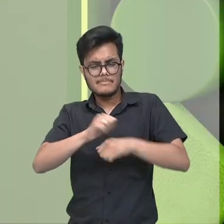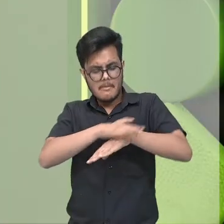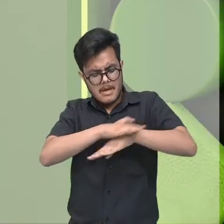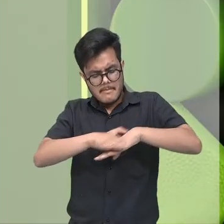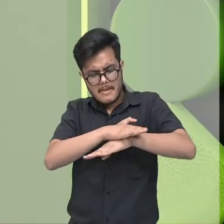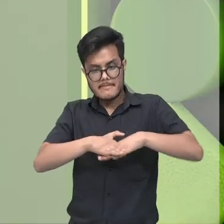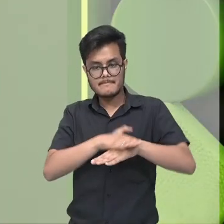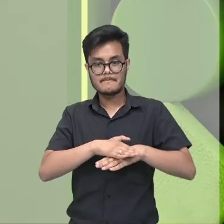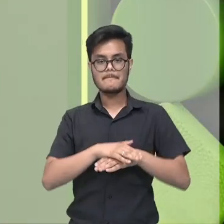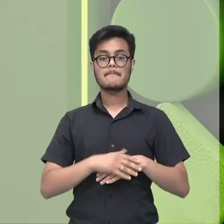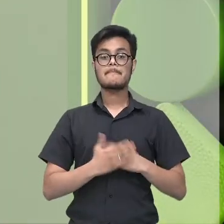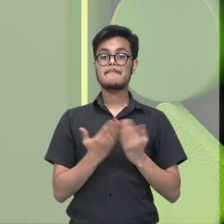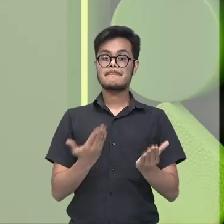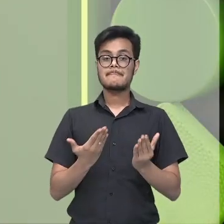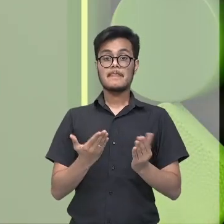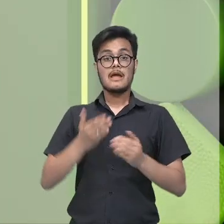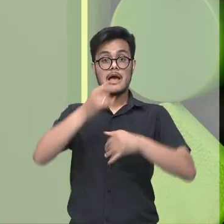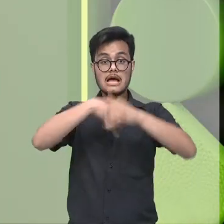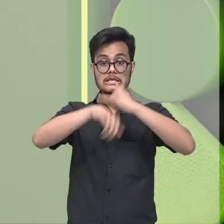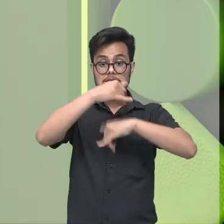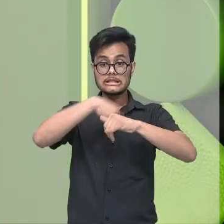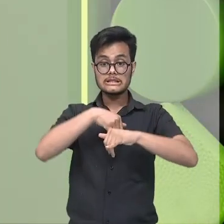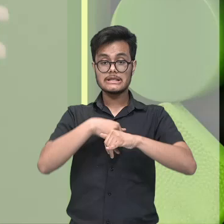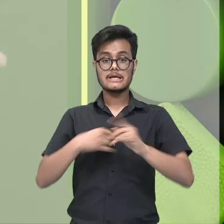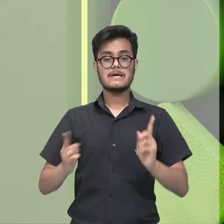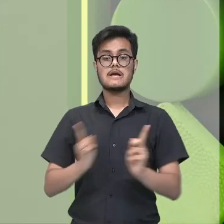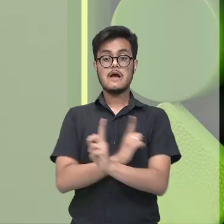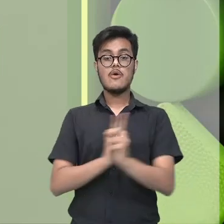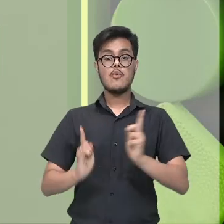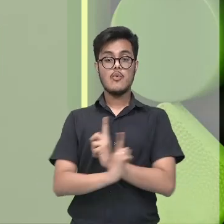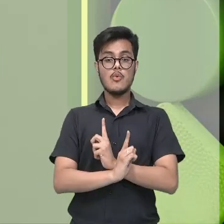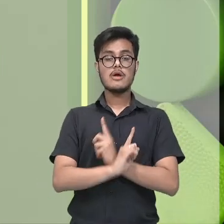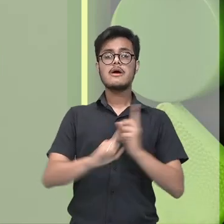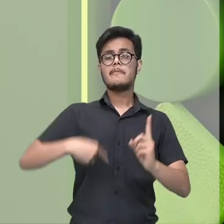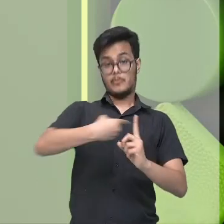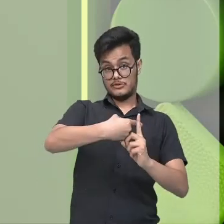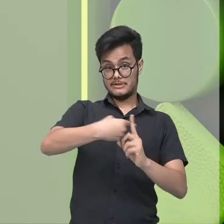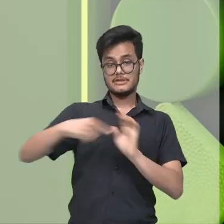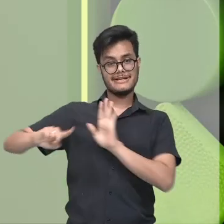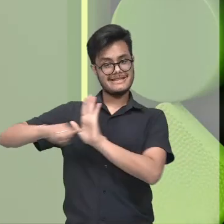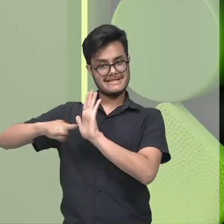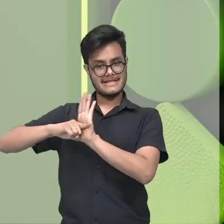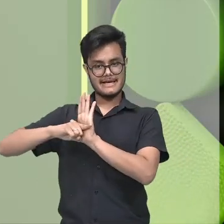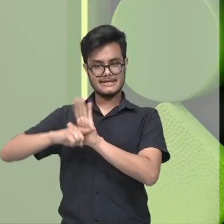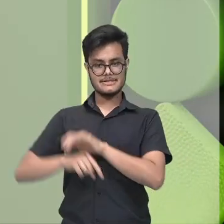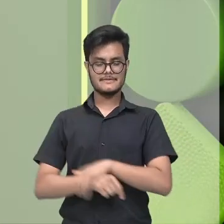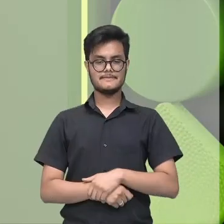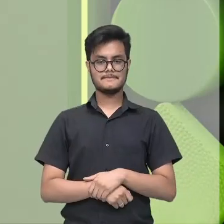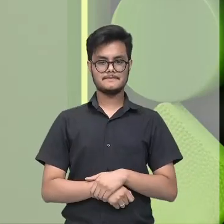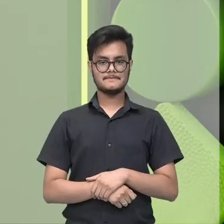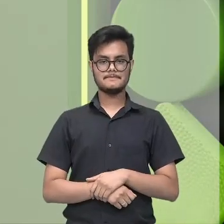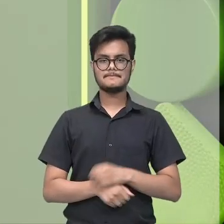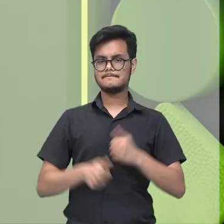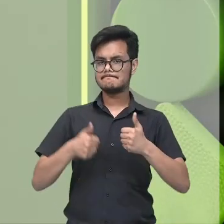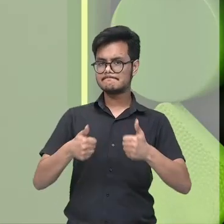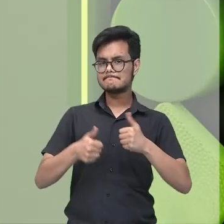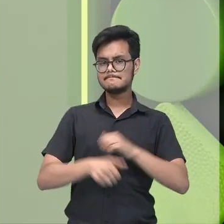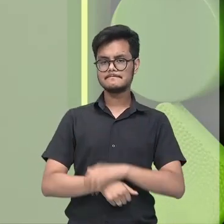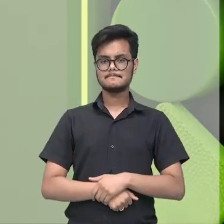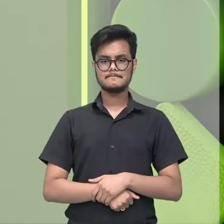essas cargas elétricas vão ter o quê? Uma positiva e a outra negativa. Muito